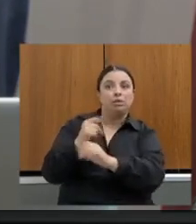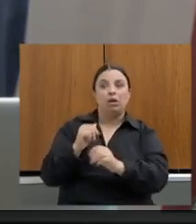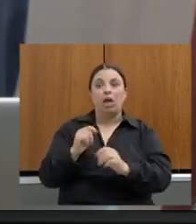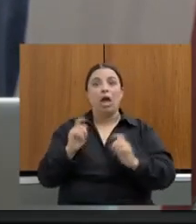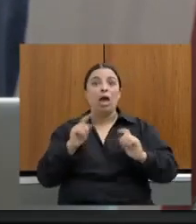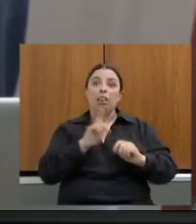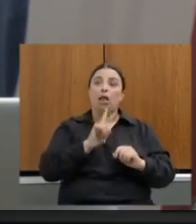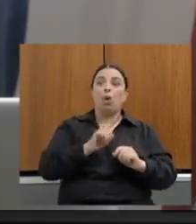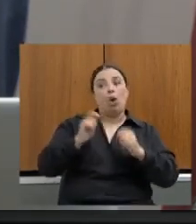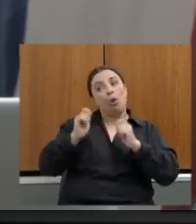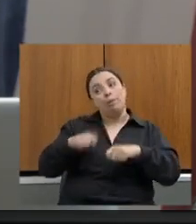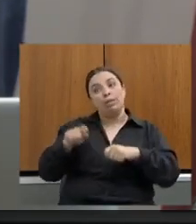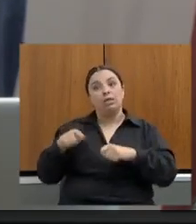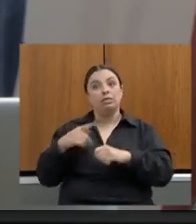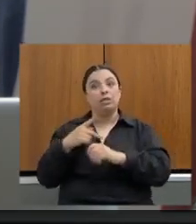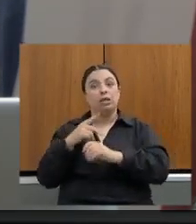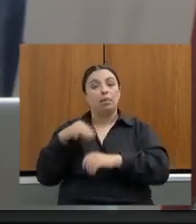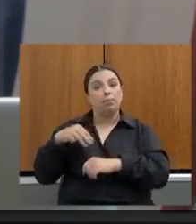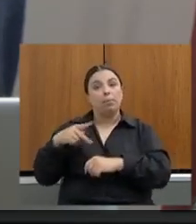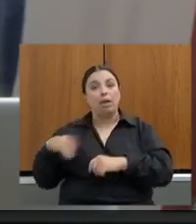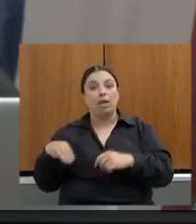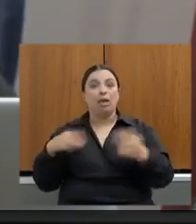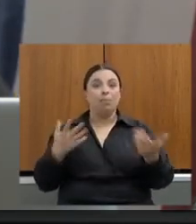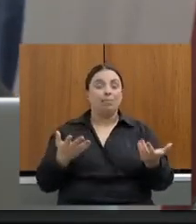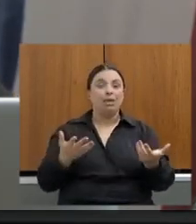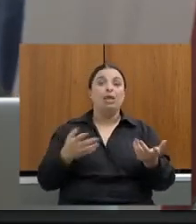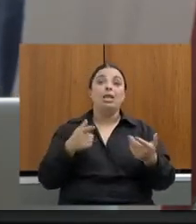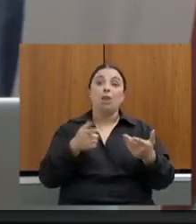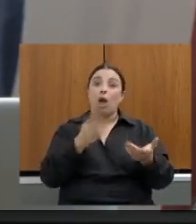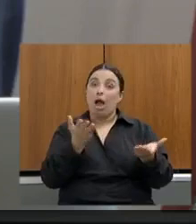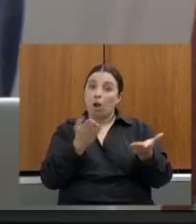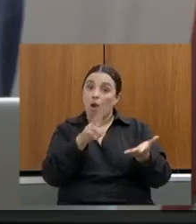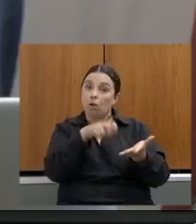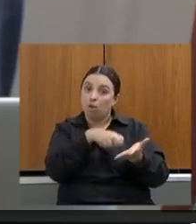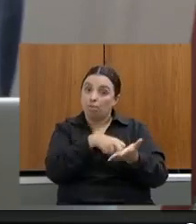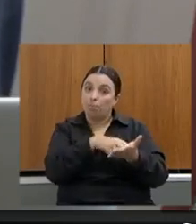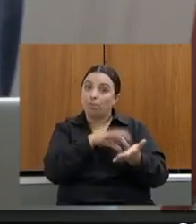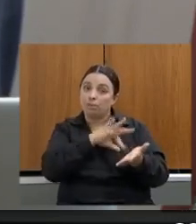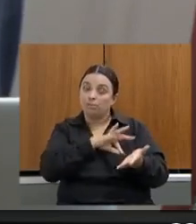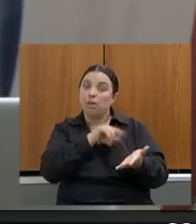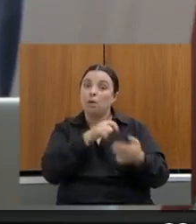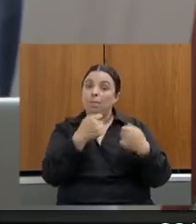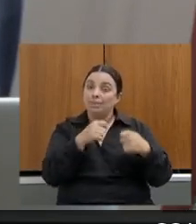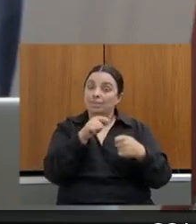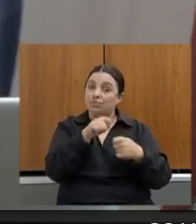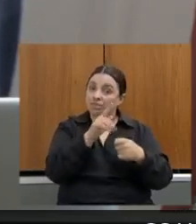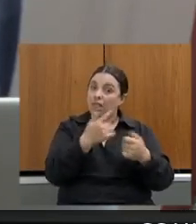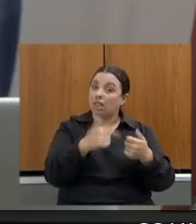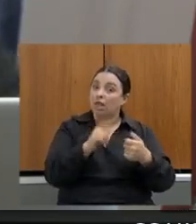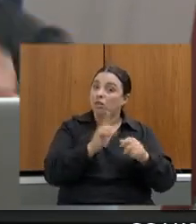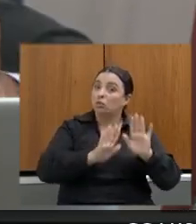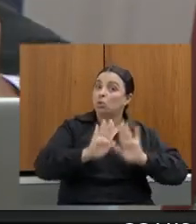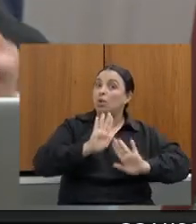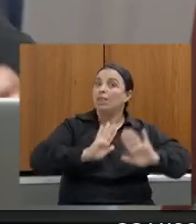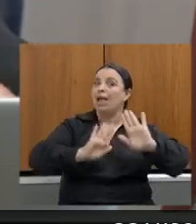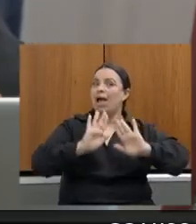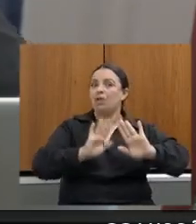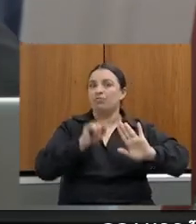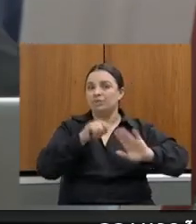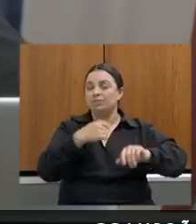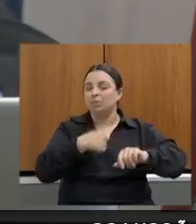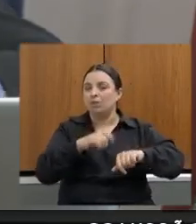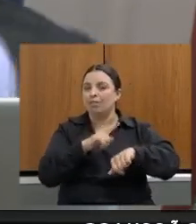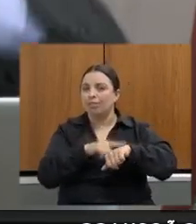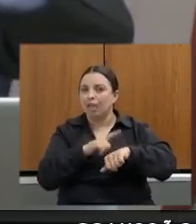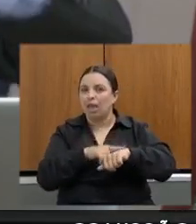penal a gente tem que ter esse zelo e esse gelo senhor juntamente Dr Joaquim o comandante da Polícia Militar vão te tempo de